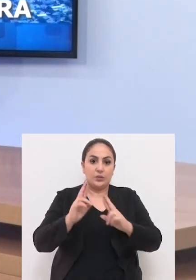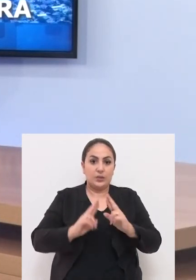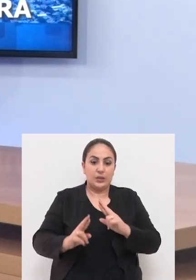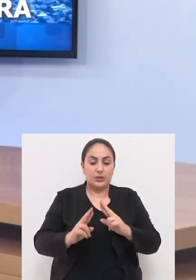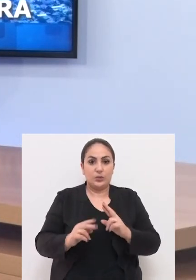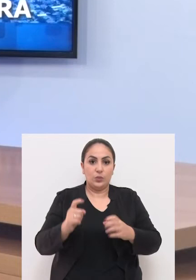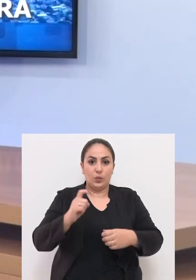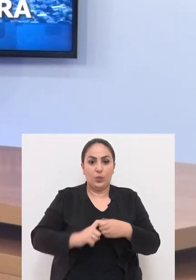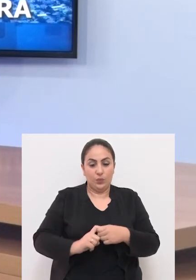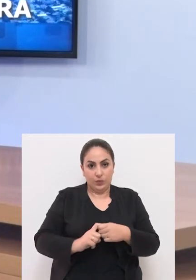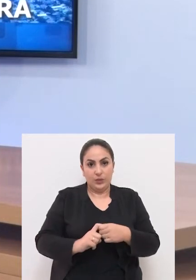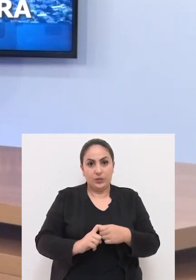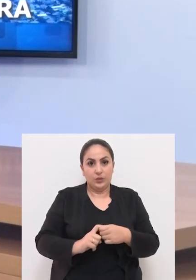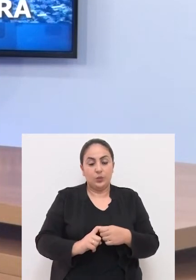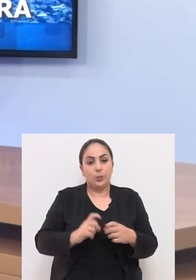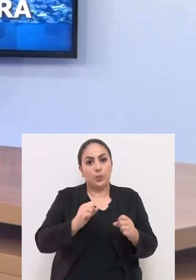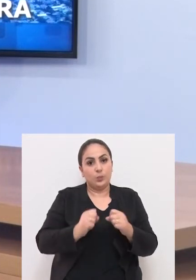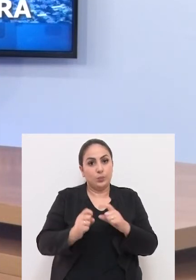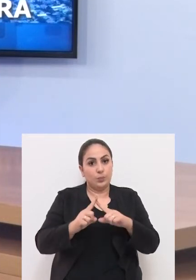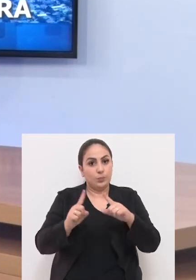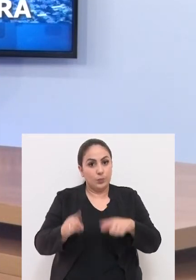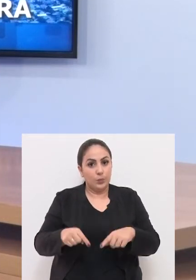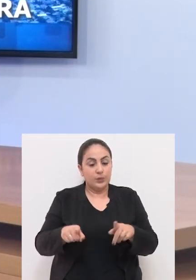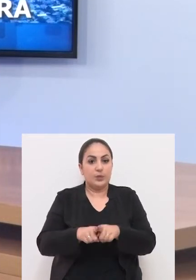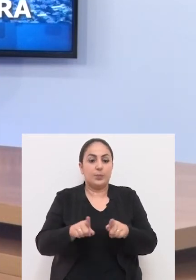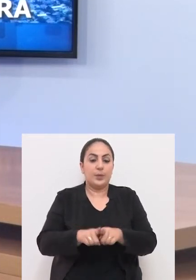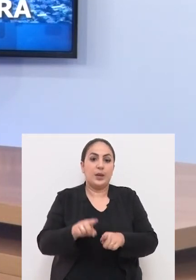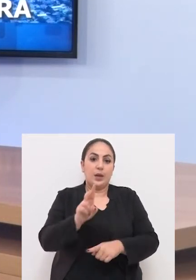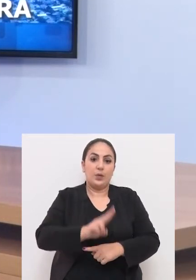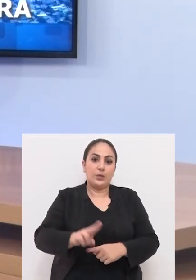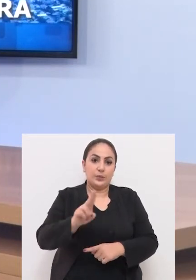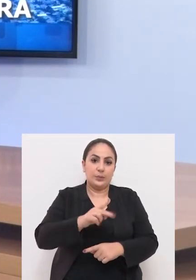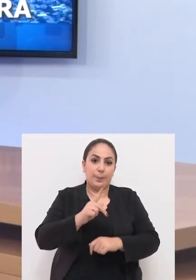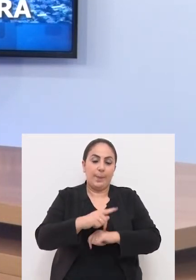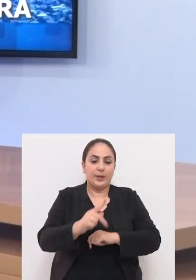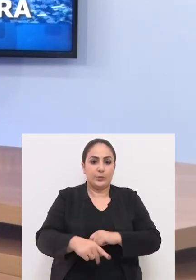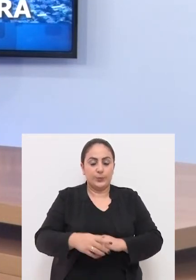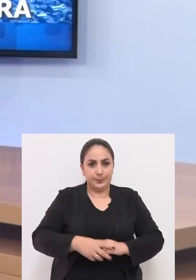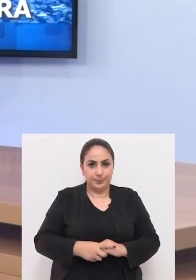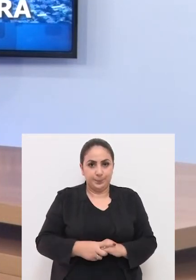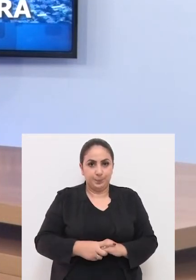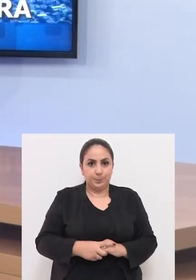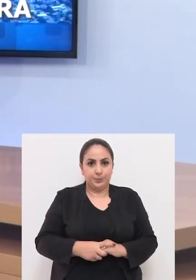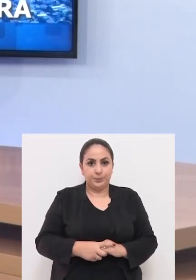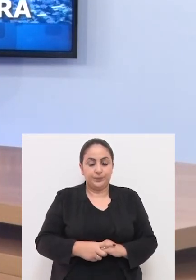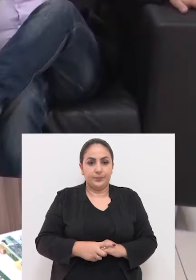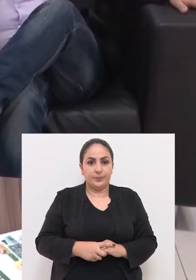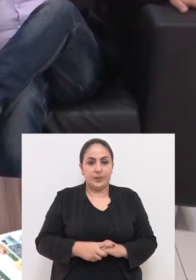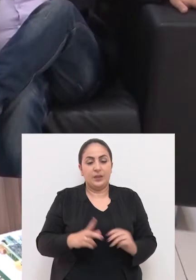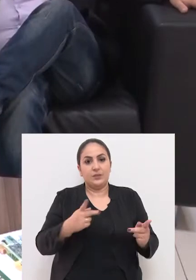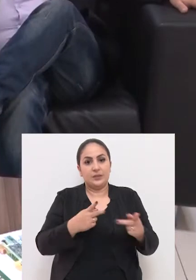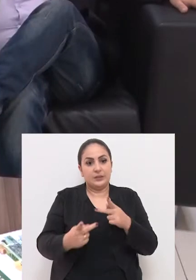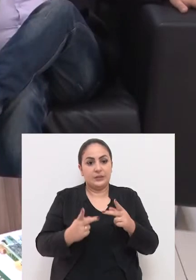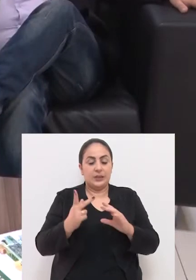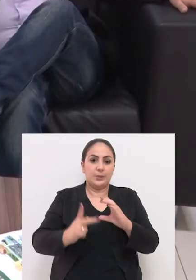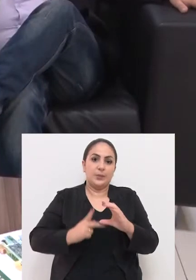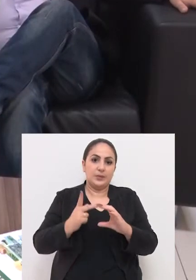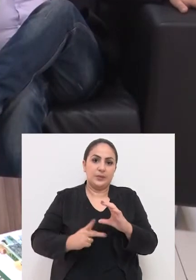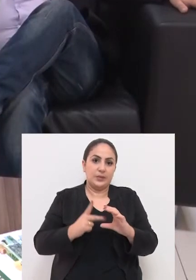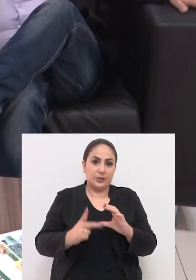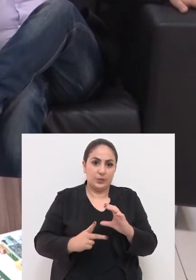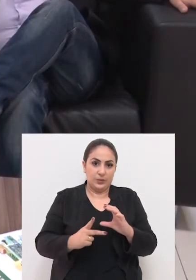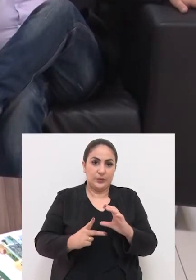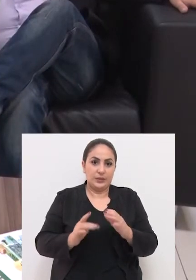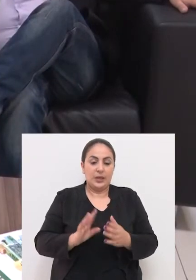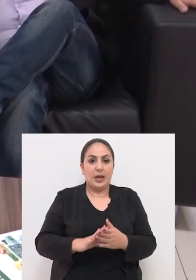programa é resultado de um convênio firmado entre o Poder Público e a Universidade de Passo Fundo. Em visita à